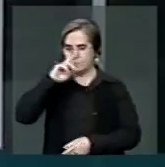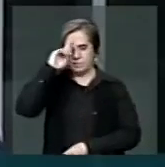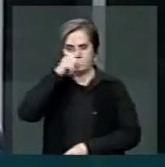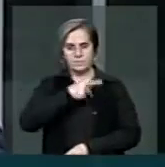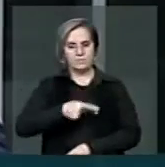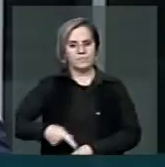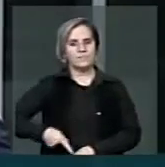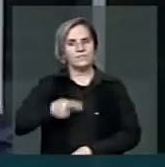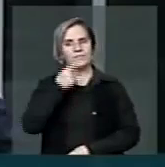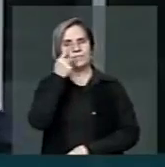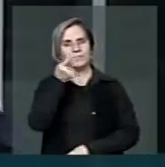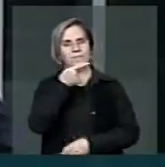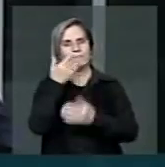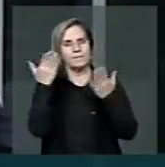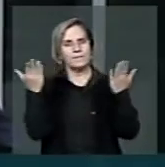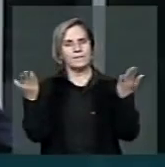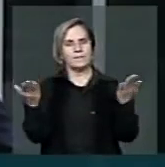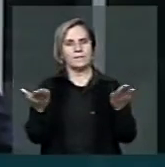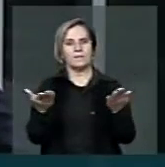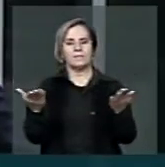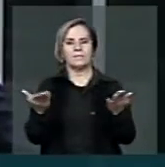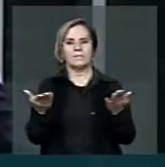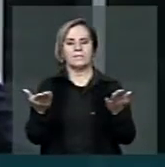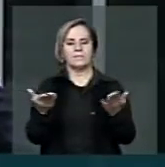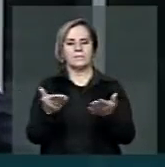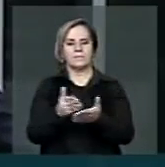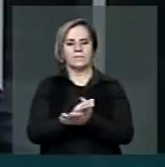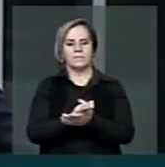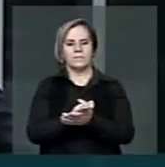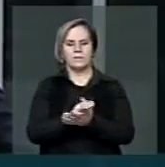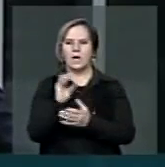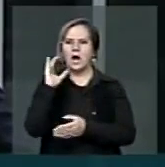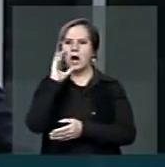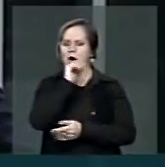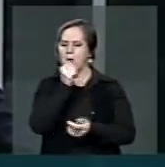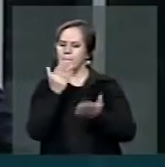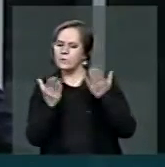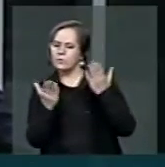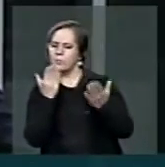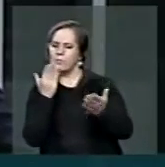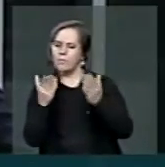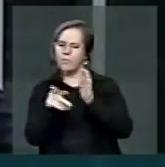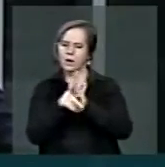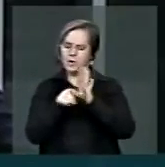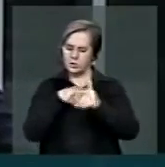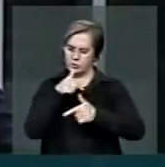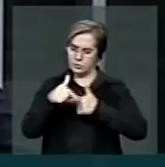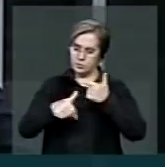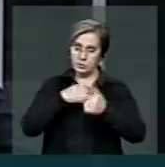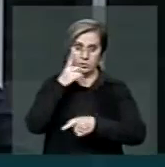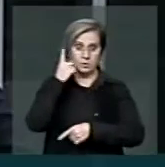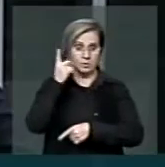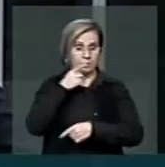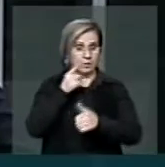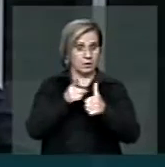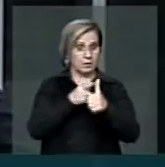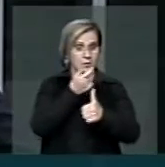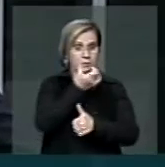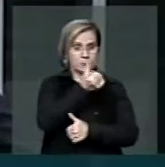tribuna na tarde de hoje para fazer um rápido balanço da nossa atividade parlamentar no primeiro